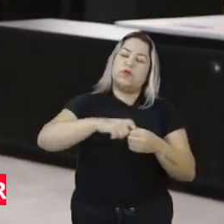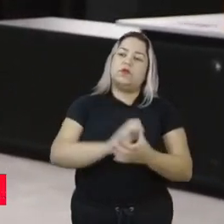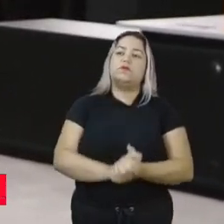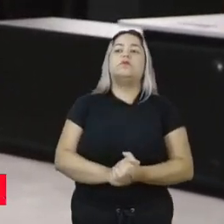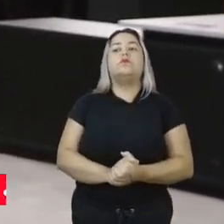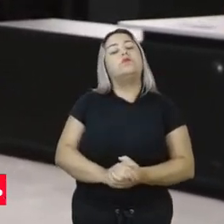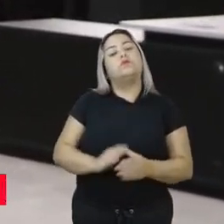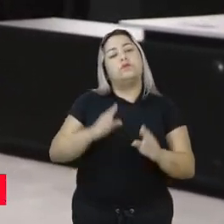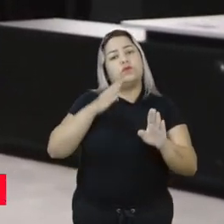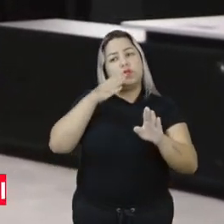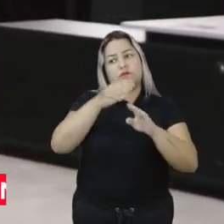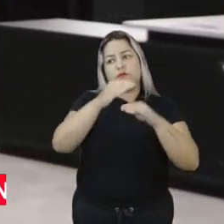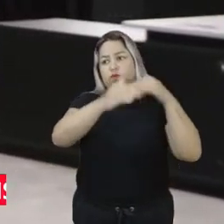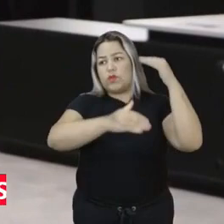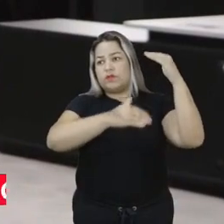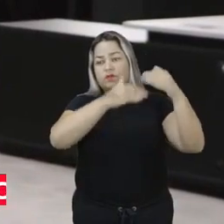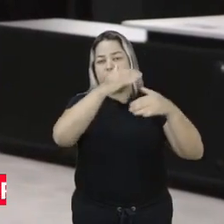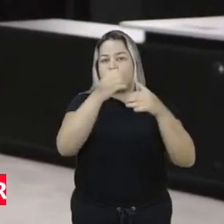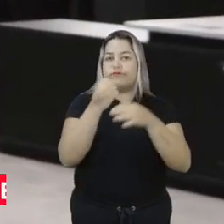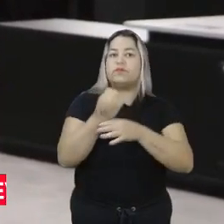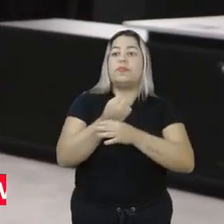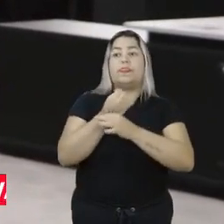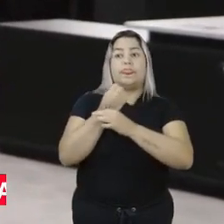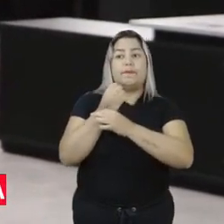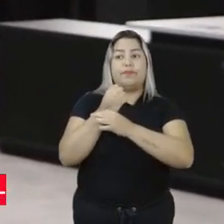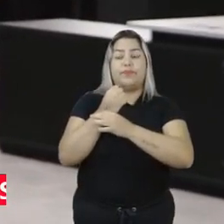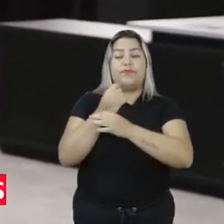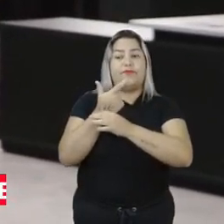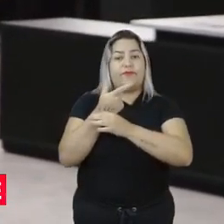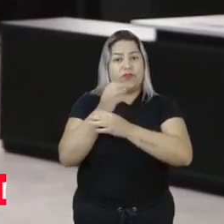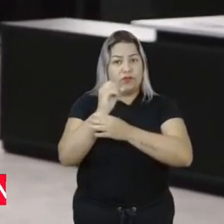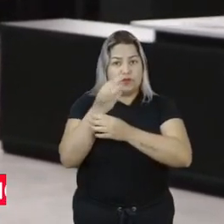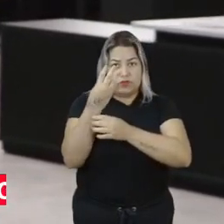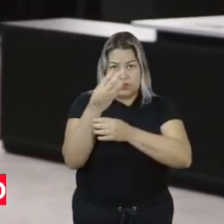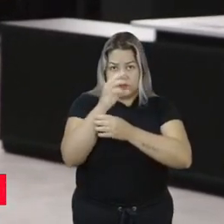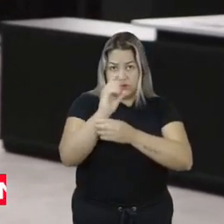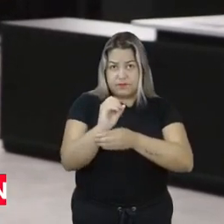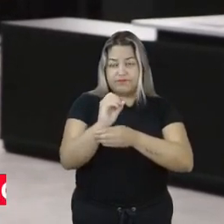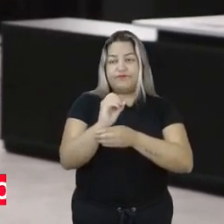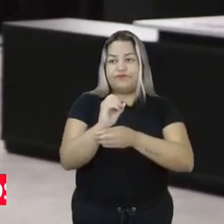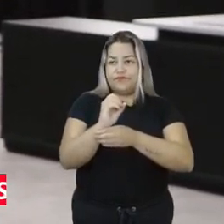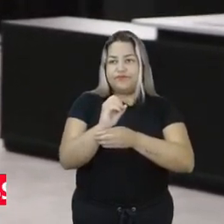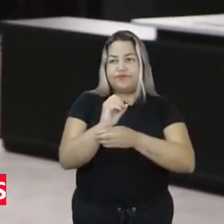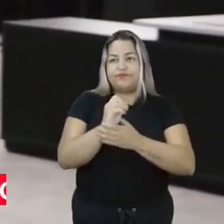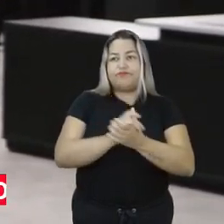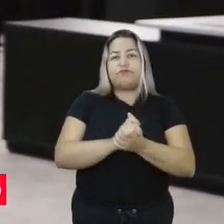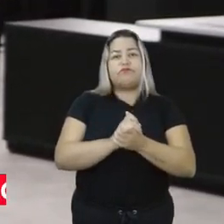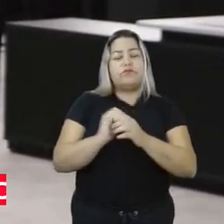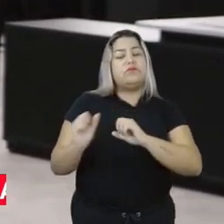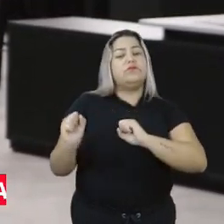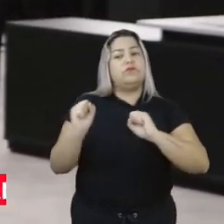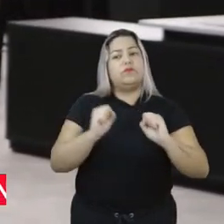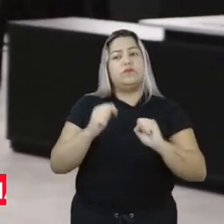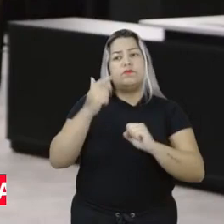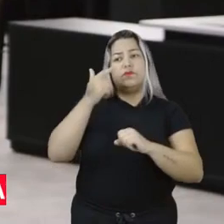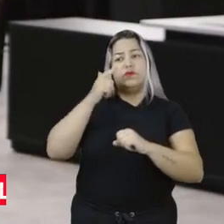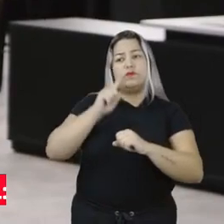os Objetivos do Desenvolvimento Sustentável 2030 e, a partir daí, poder